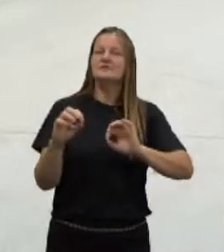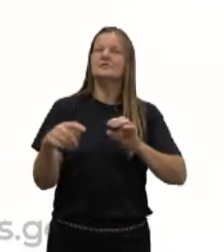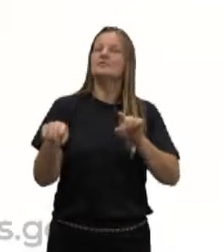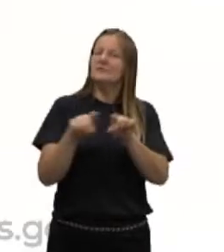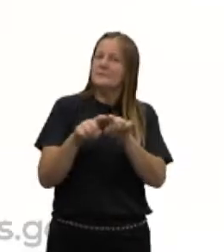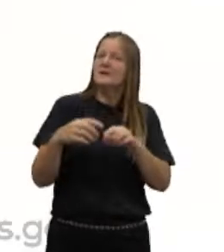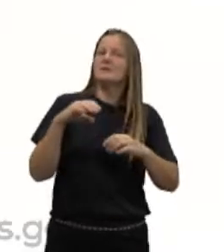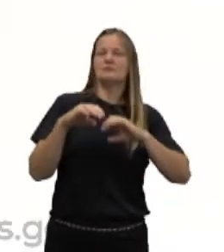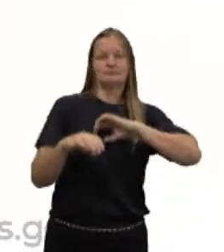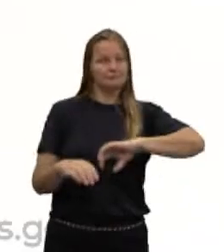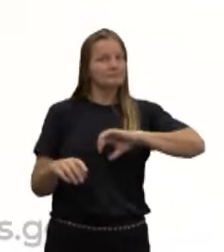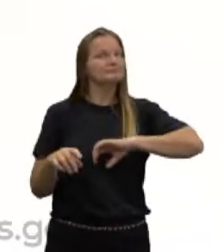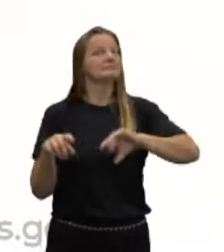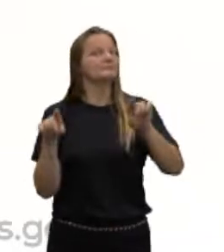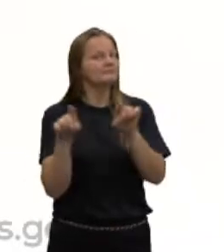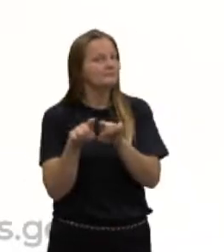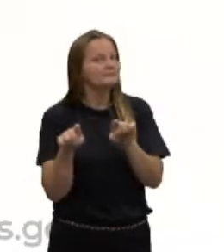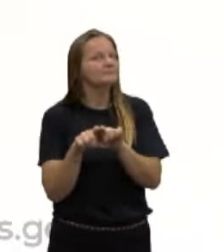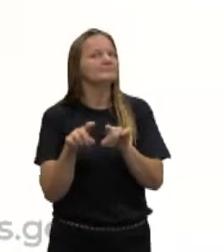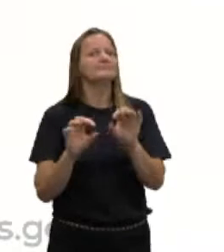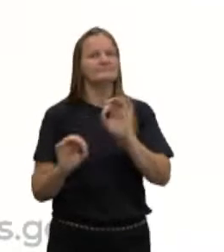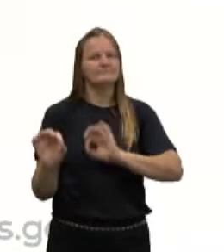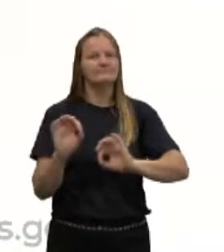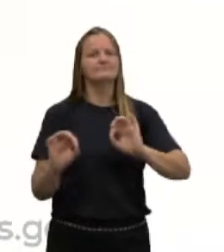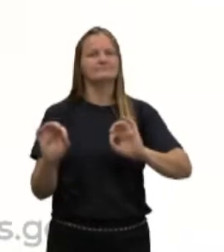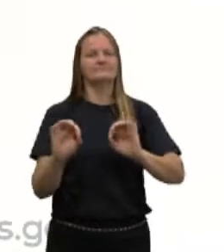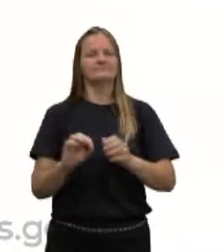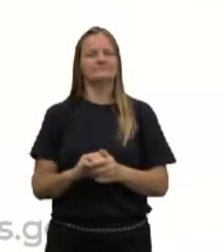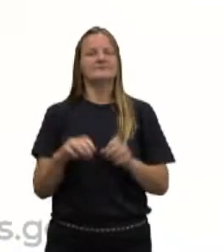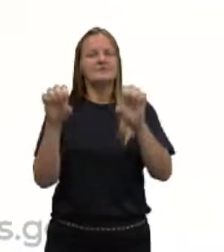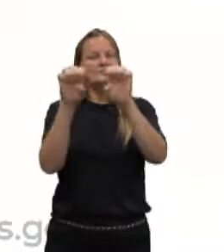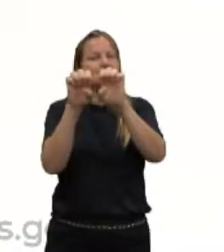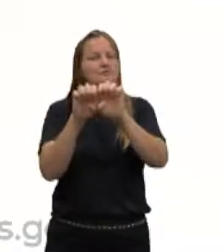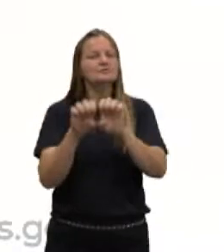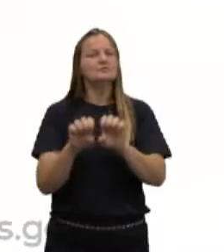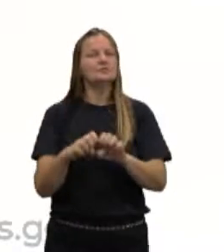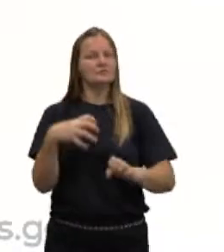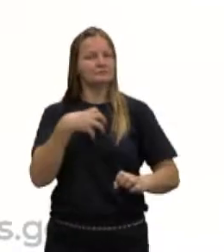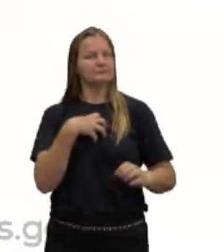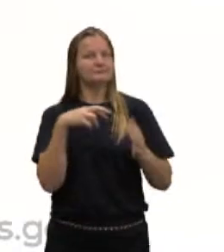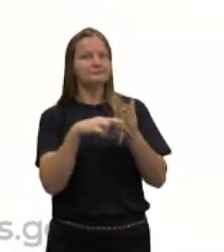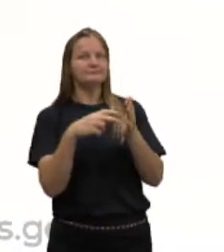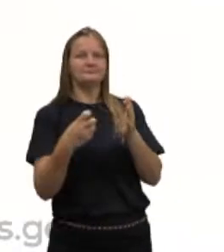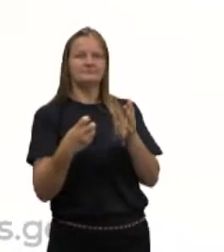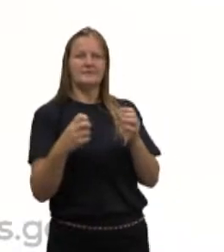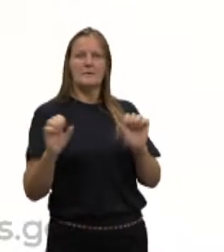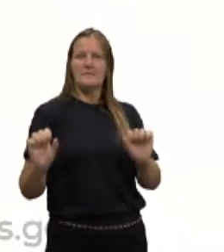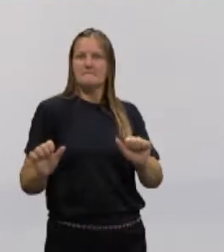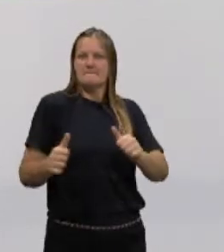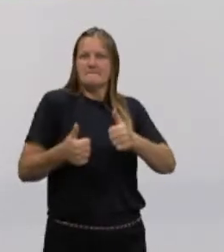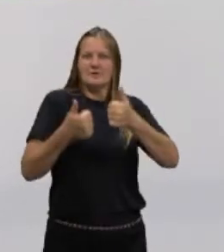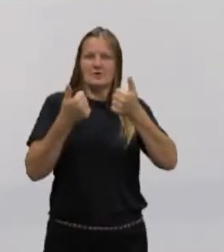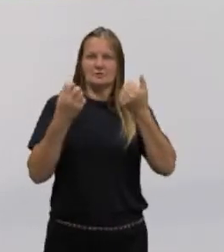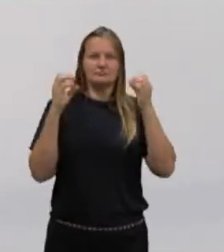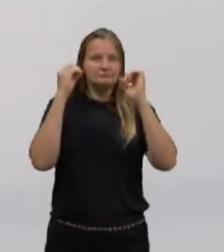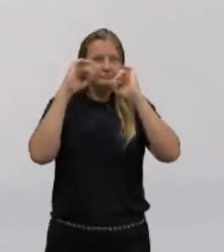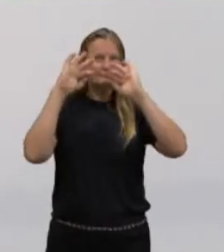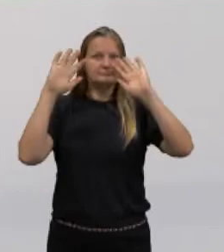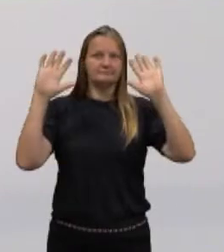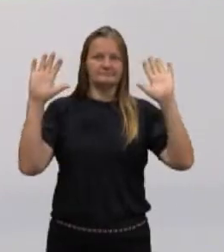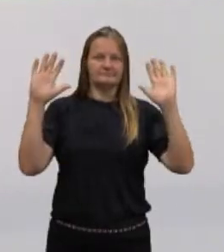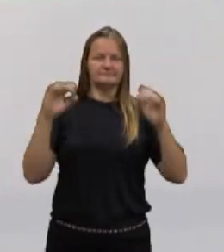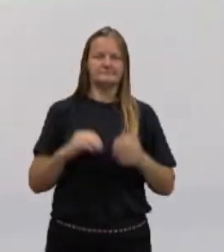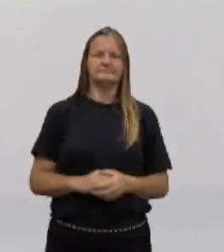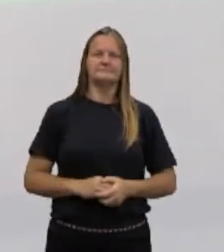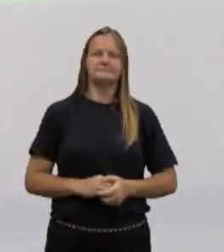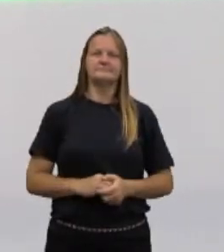língua portuguesa a gente precisa dessa organização estrutural e semântica para que a gente possa ter uma melhor compreensão.